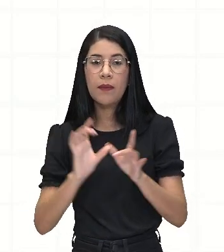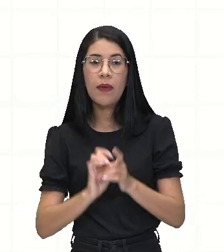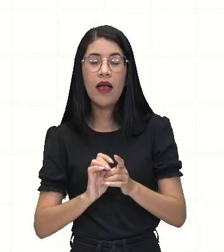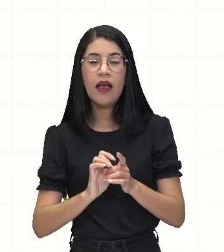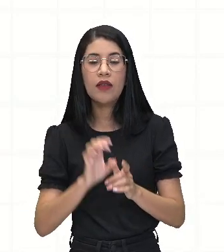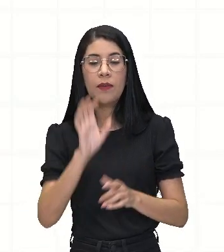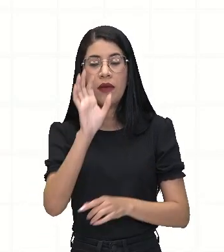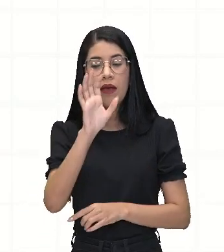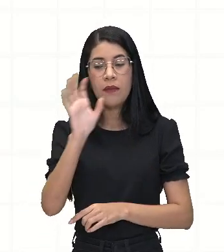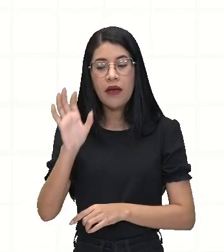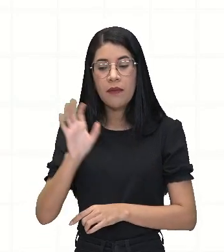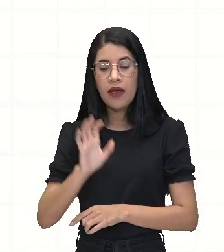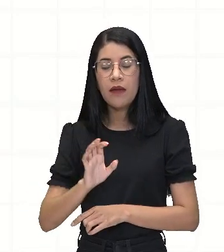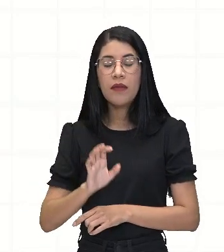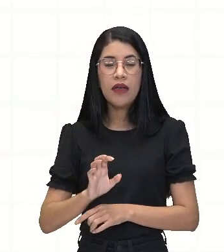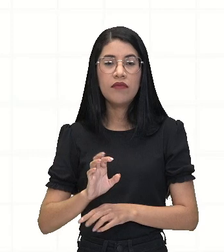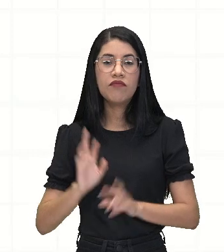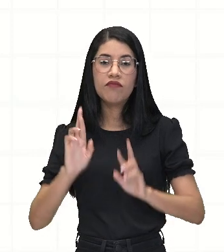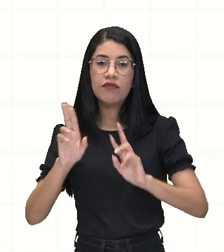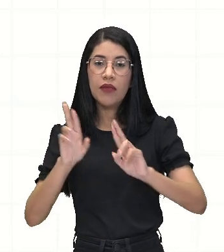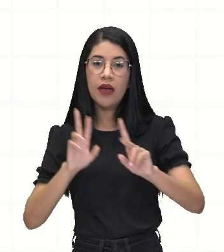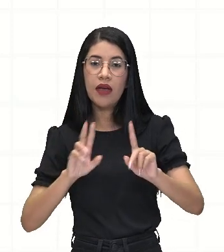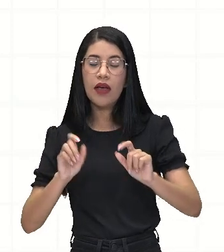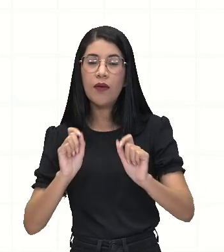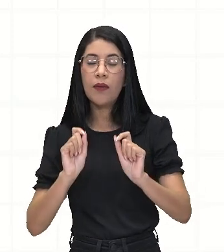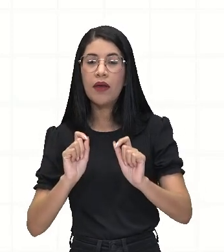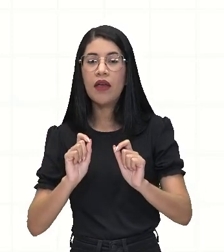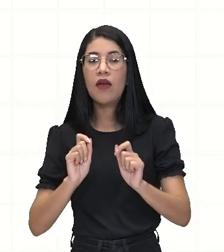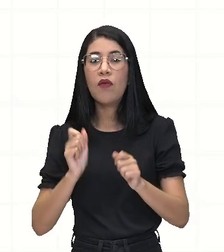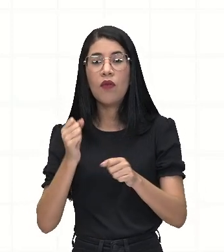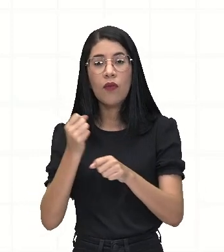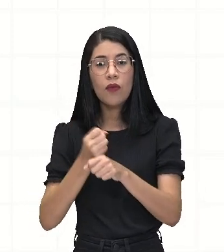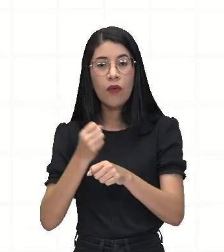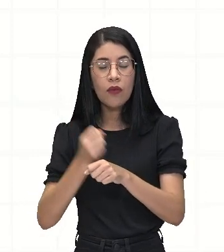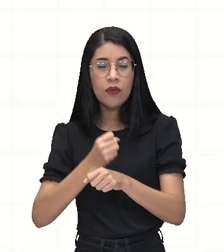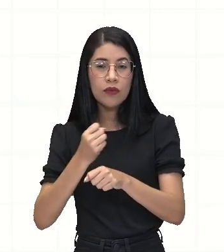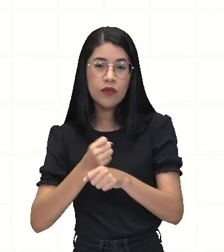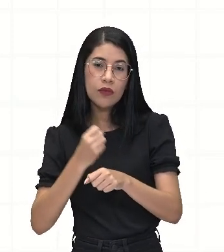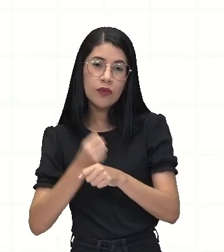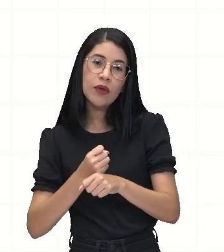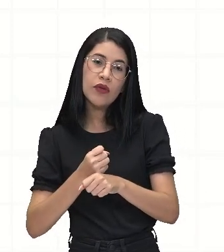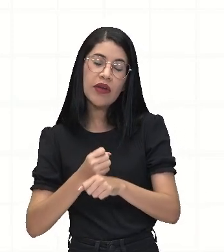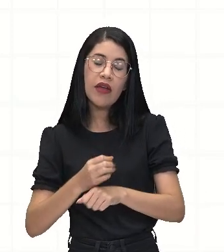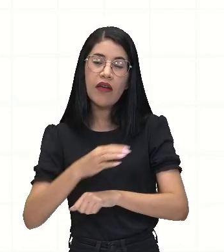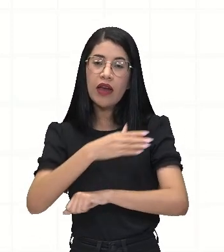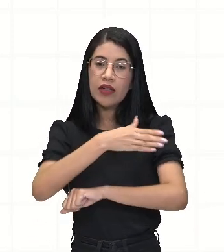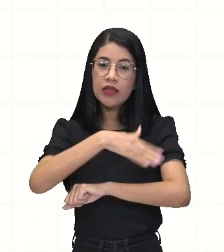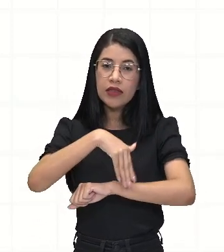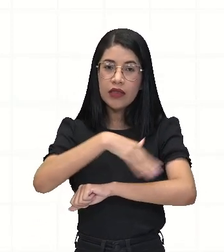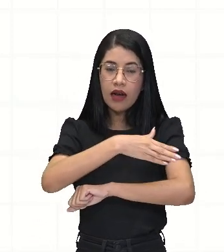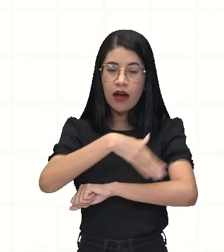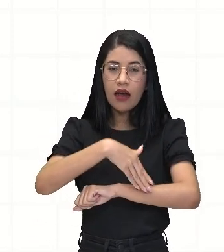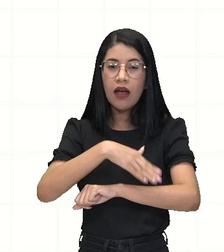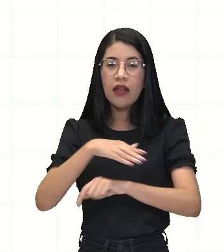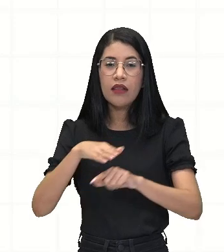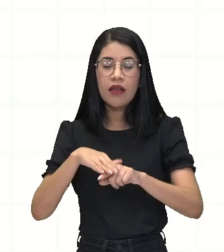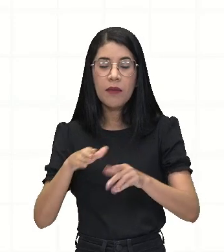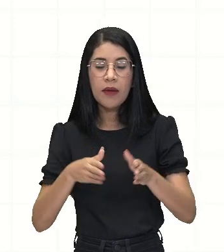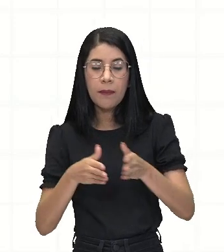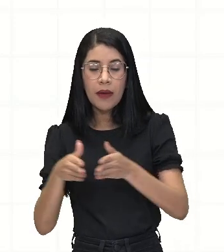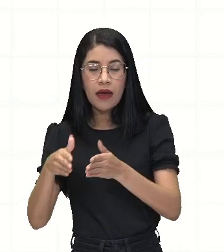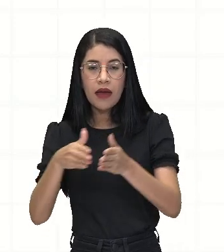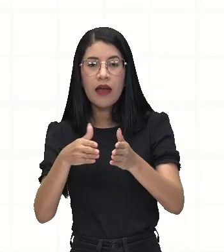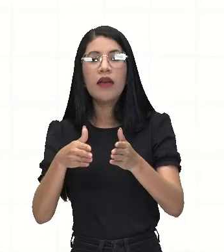diferentes regiões do país, né? Com a construção de quê, né? Que vai ligar essas regiões das estradas, das